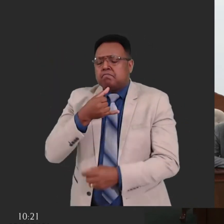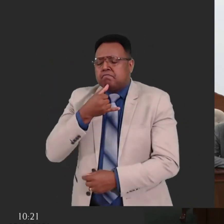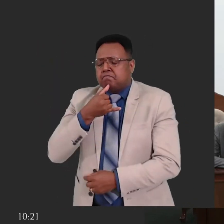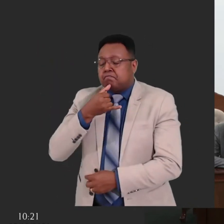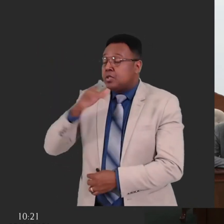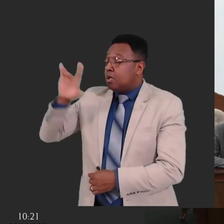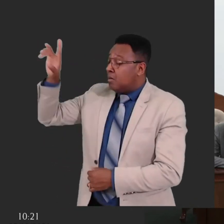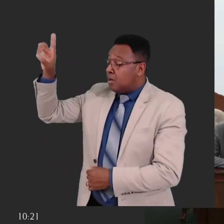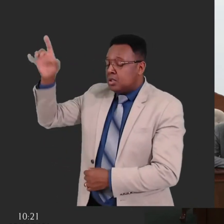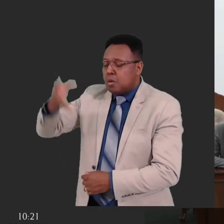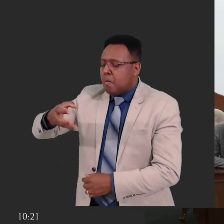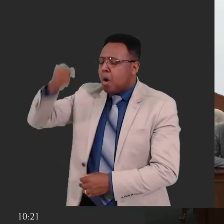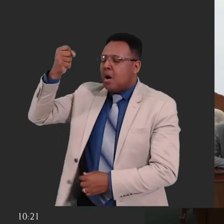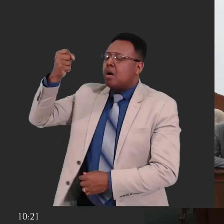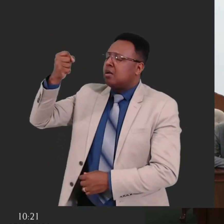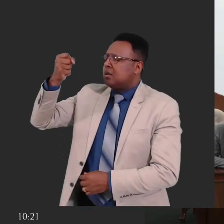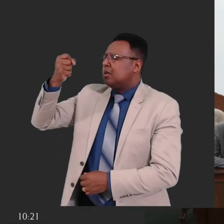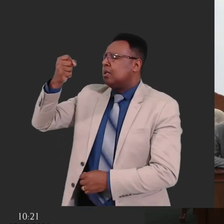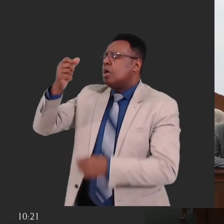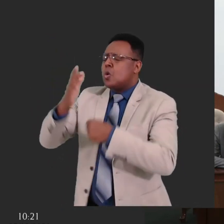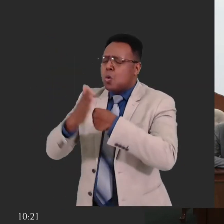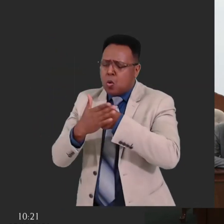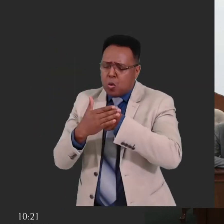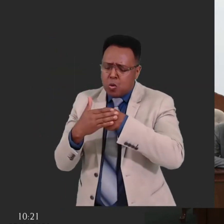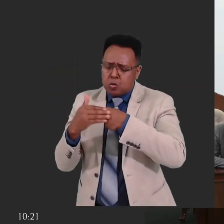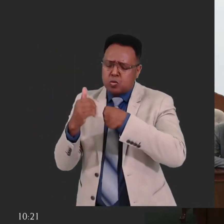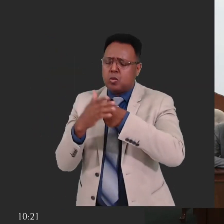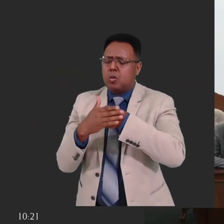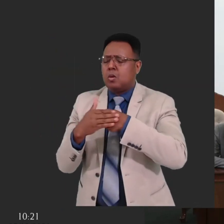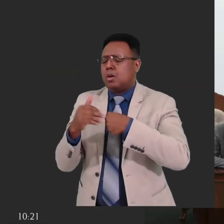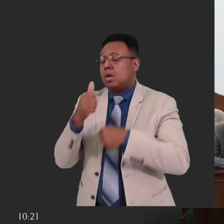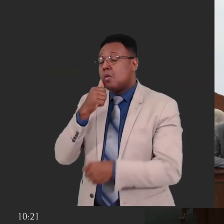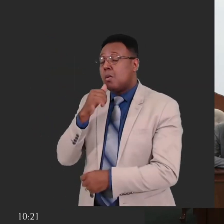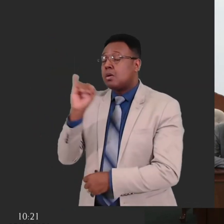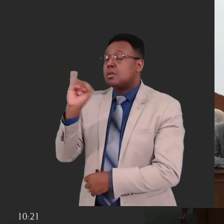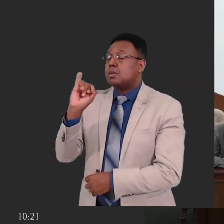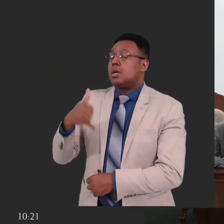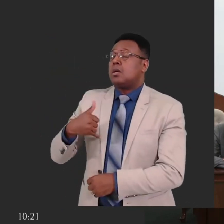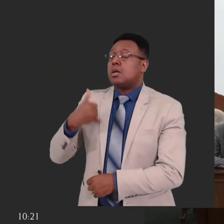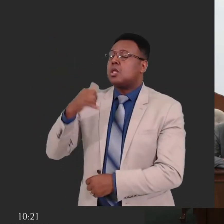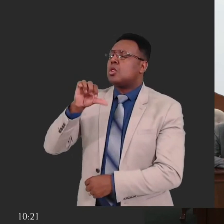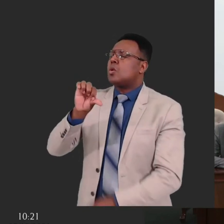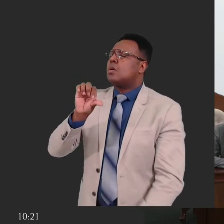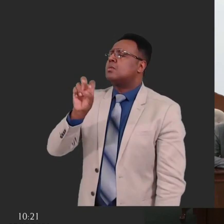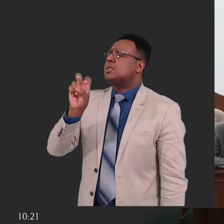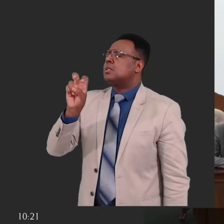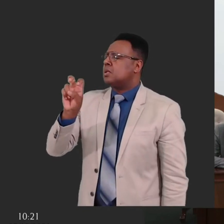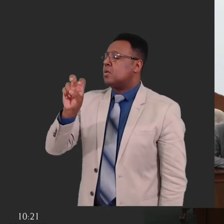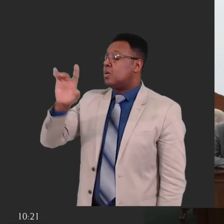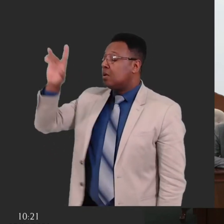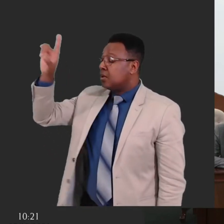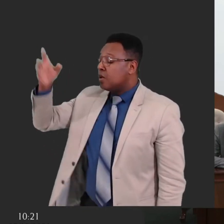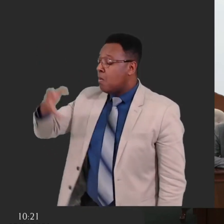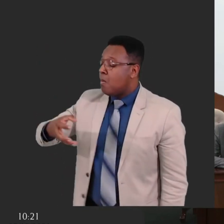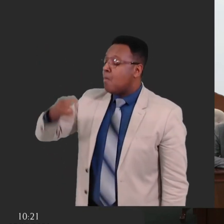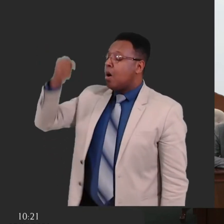têm perdido seus entes queridos, como esta irmã de 95 anos, que o Senhor recolheu, achou